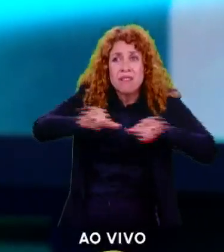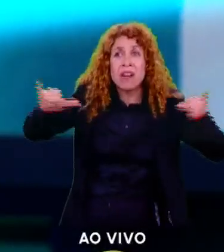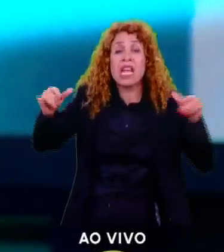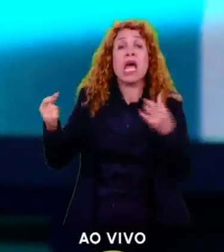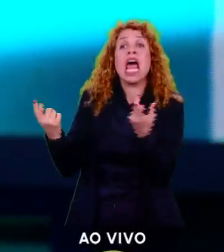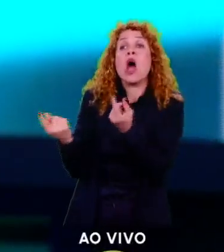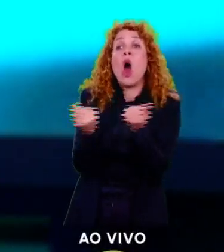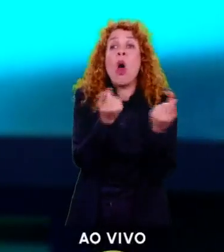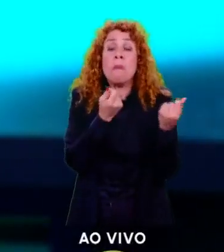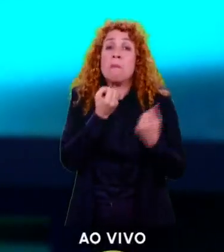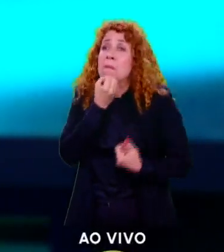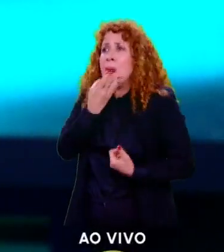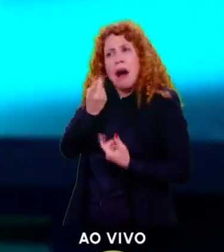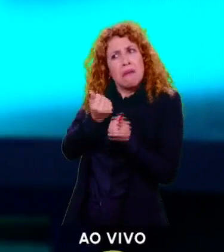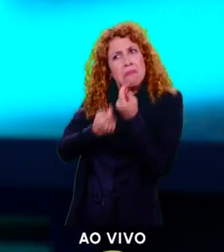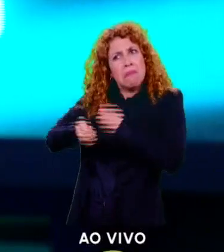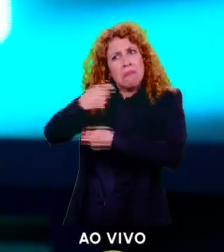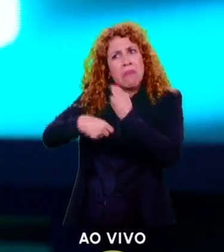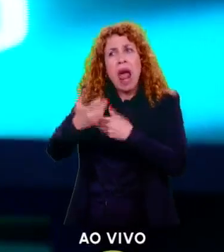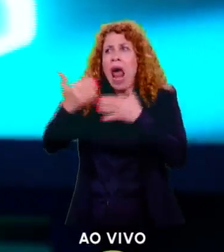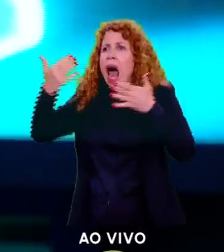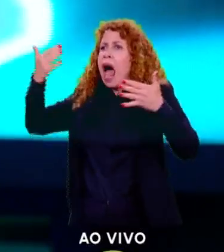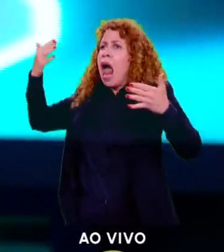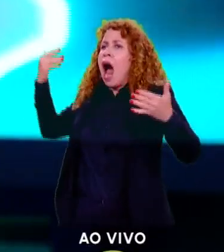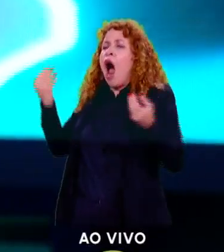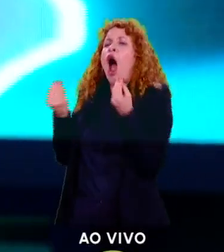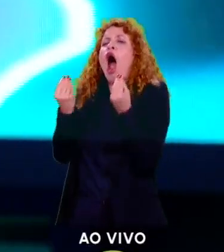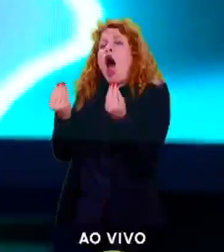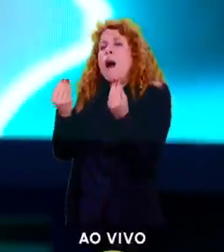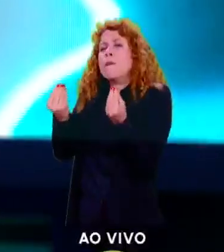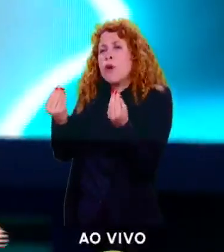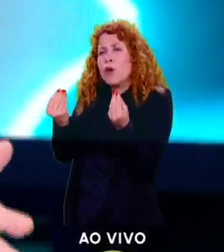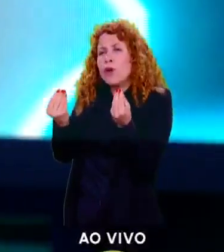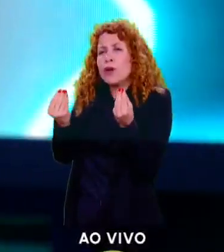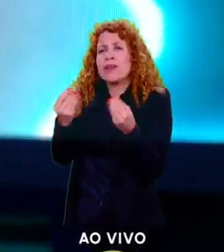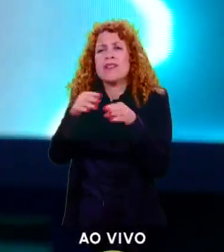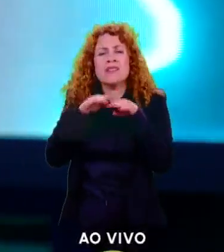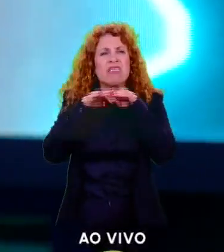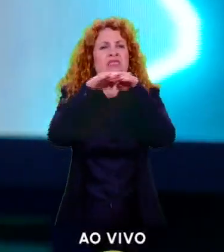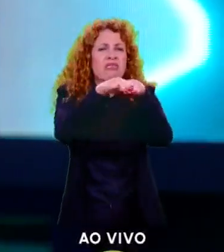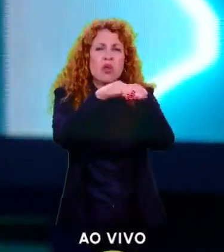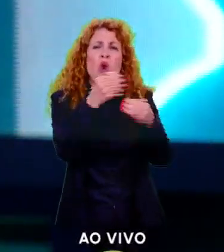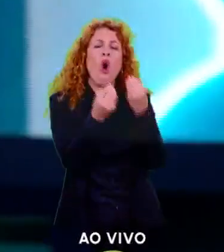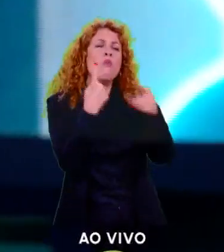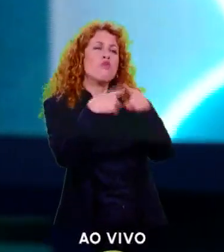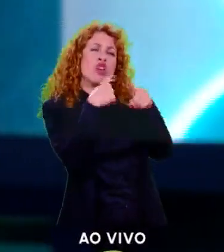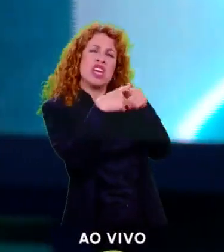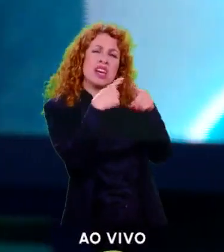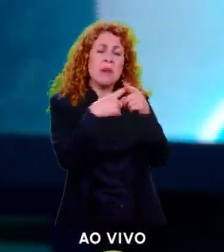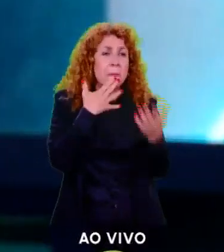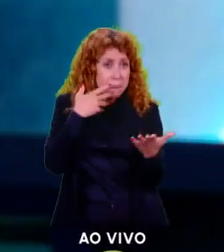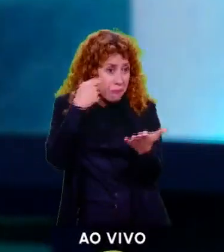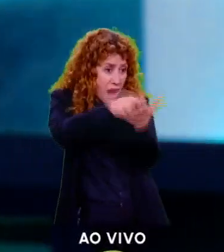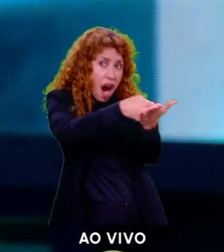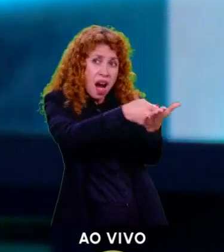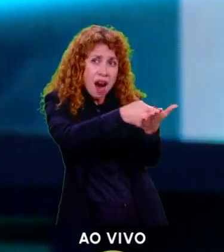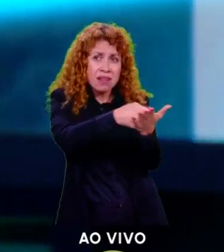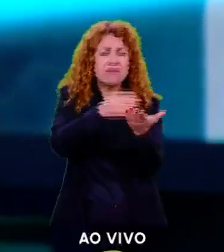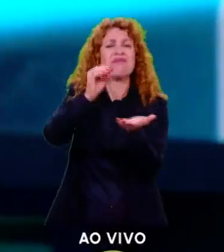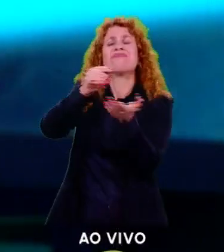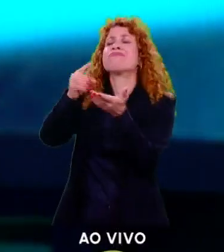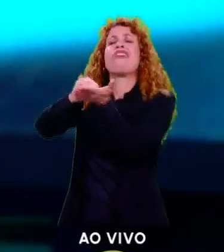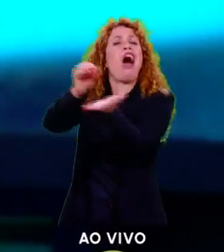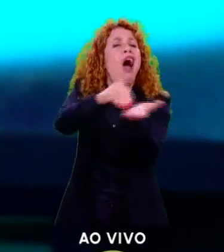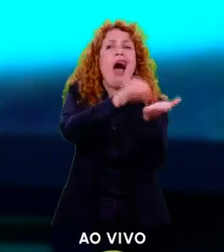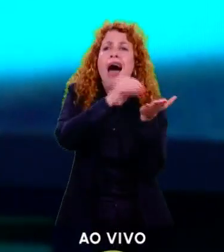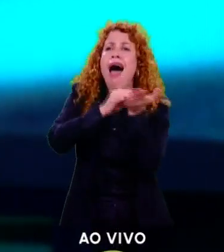no tempo dele mas eu retruquei falei porque que não pagou mais o bolsa família nós no ano passado